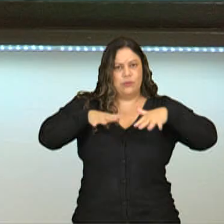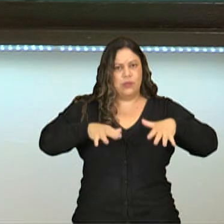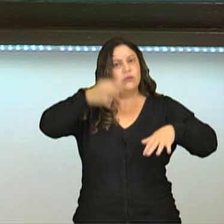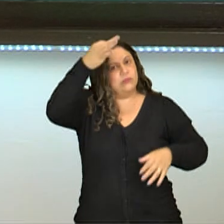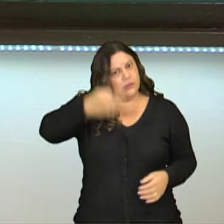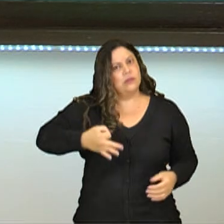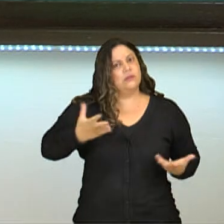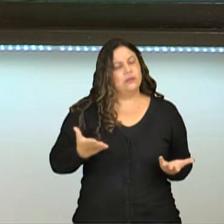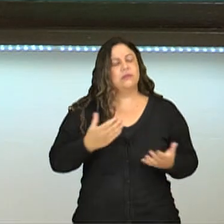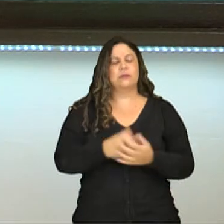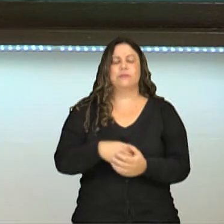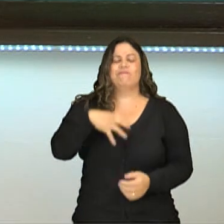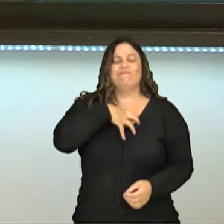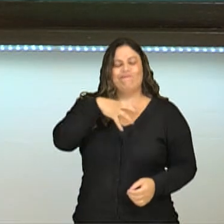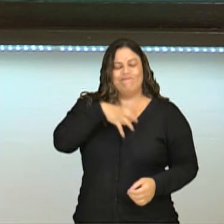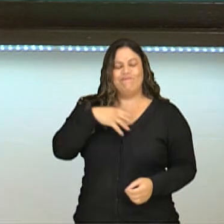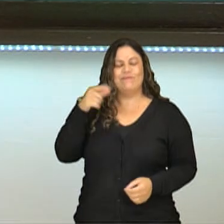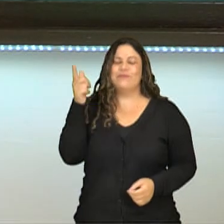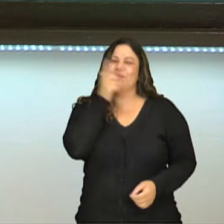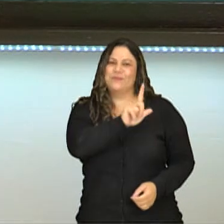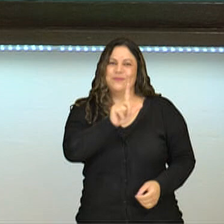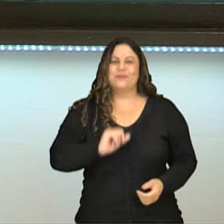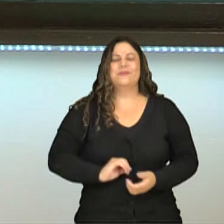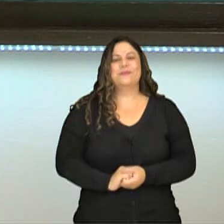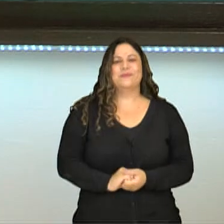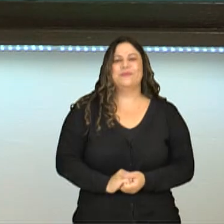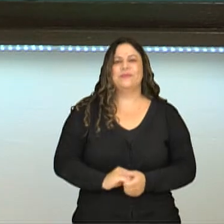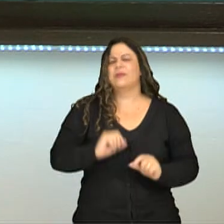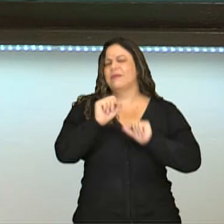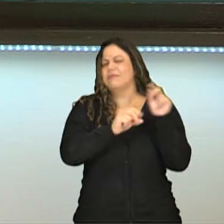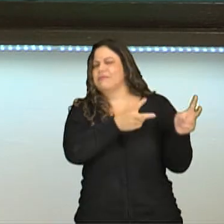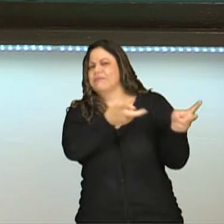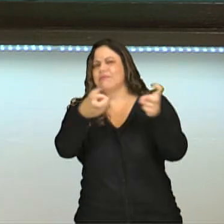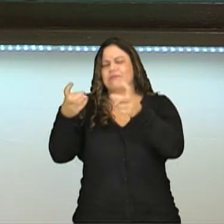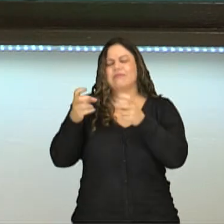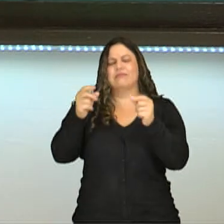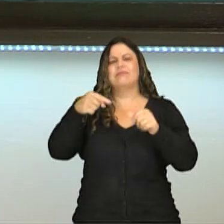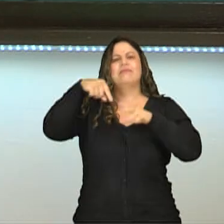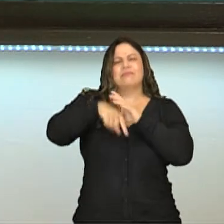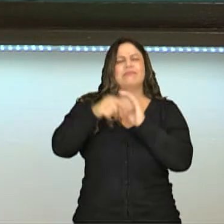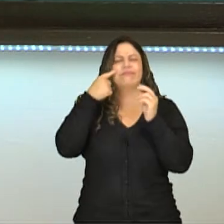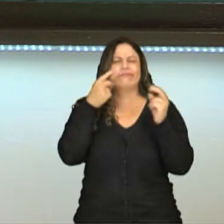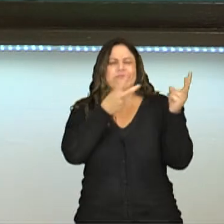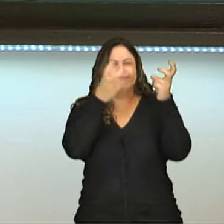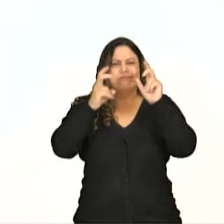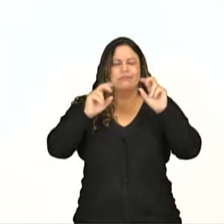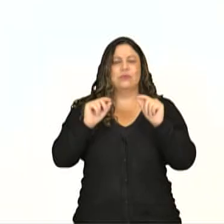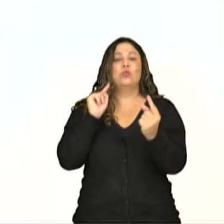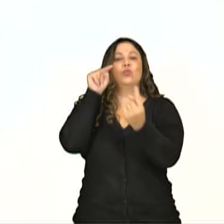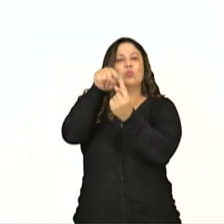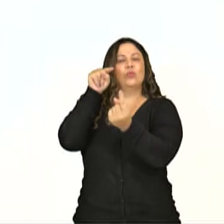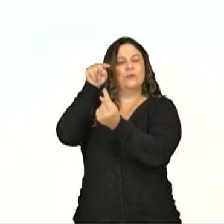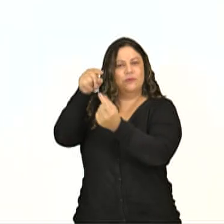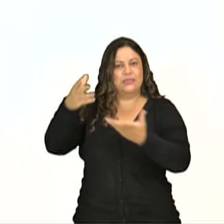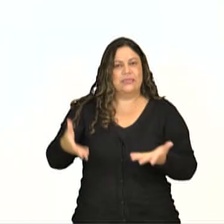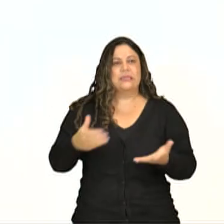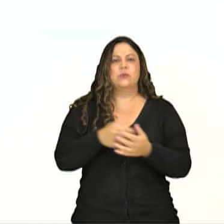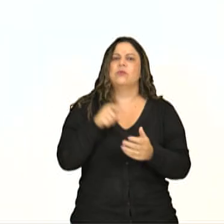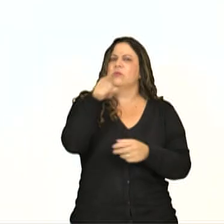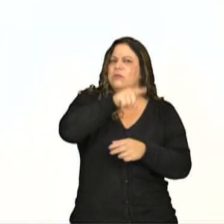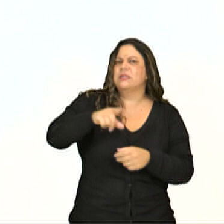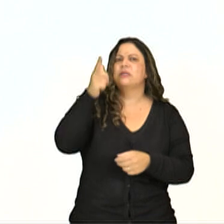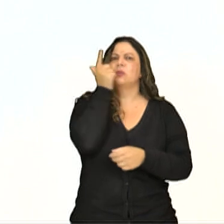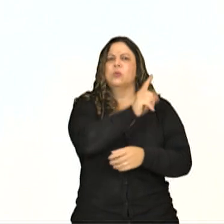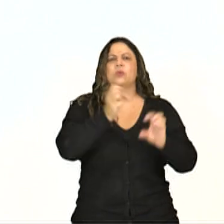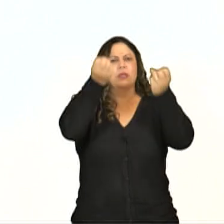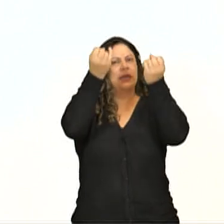certeza que de alguma forma você consegue definir. Vamos ver um pouquinho mais a fundo sobre essa definição. Consegue explicar o